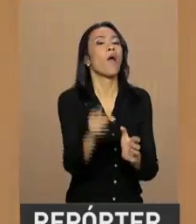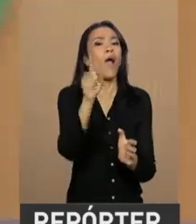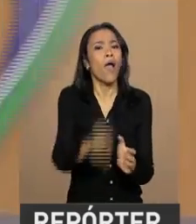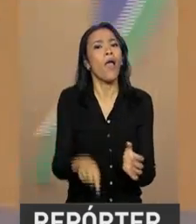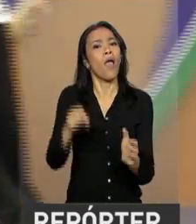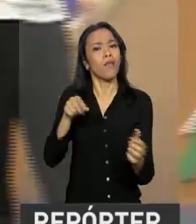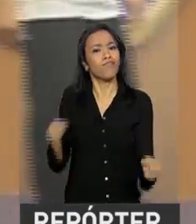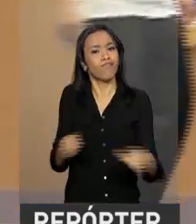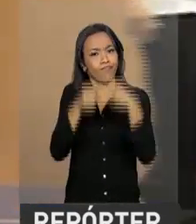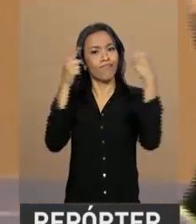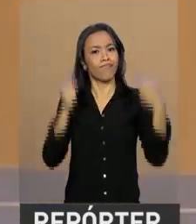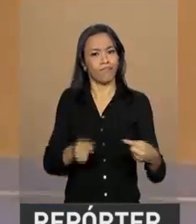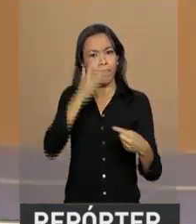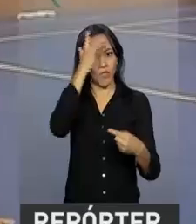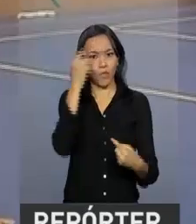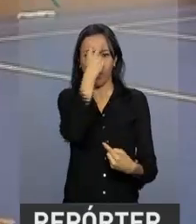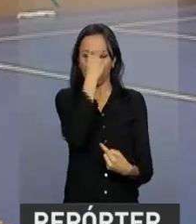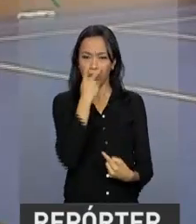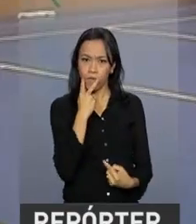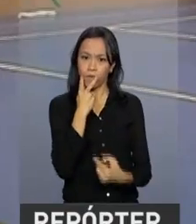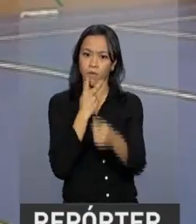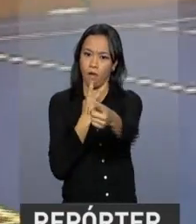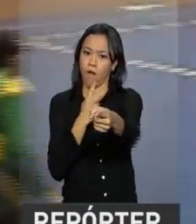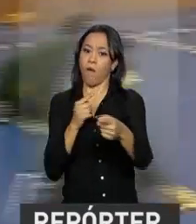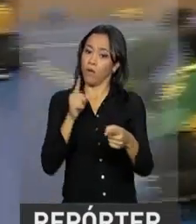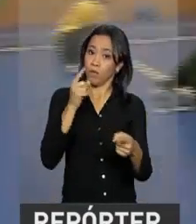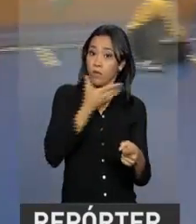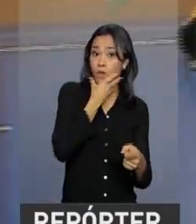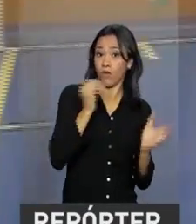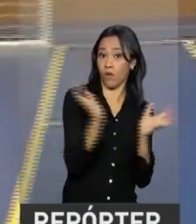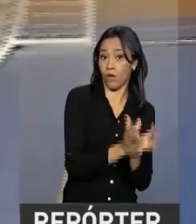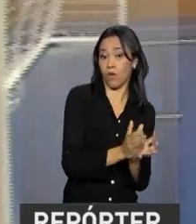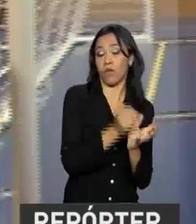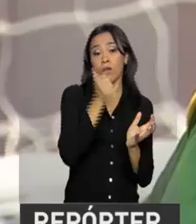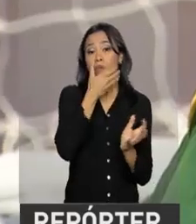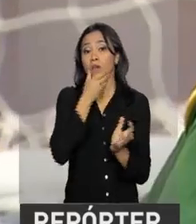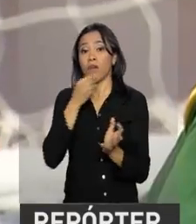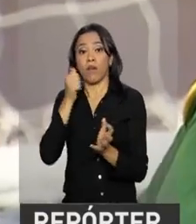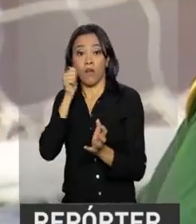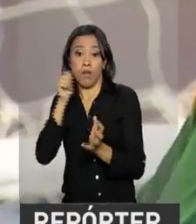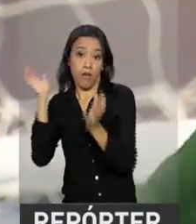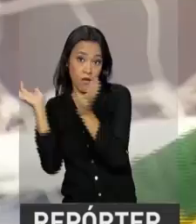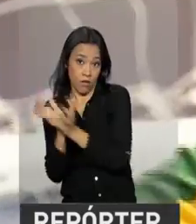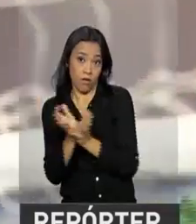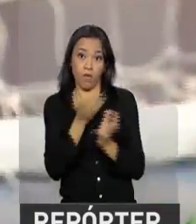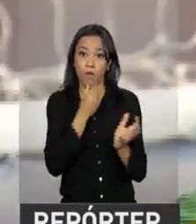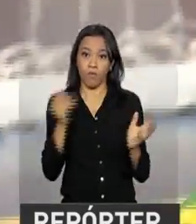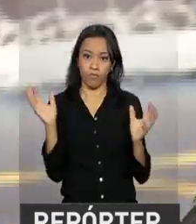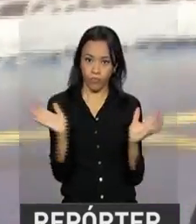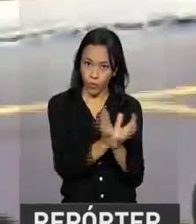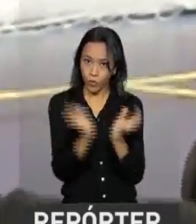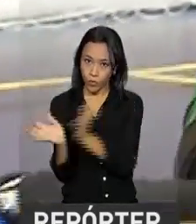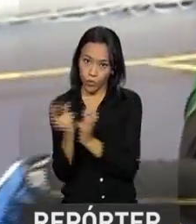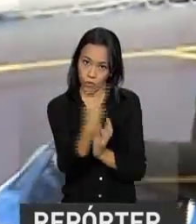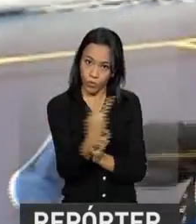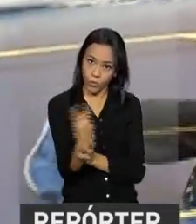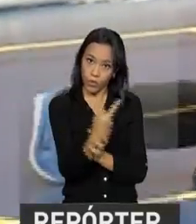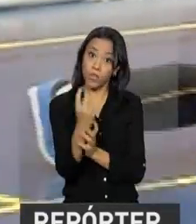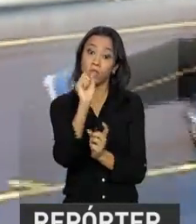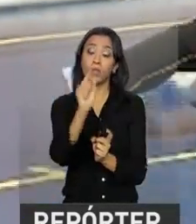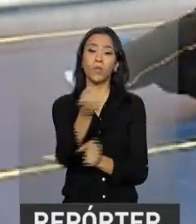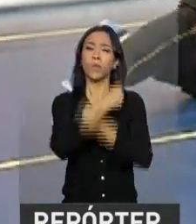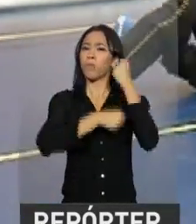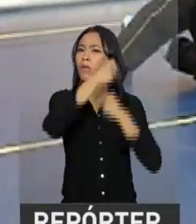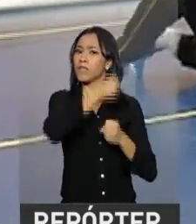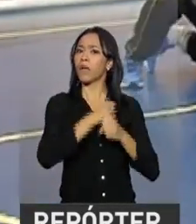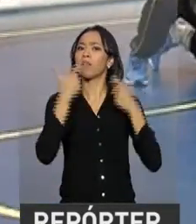para pessoas com deficiência visual tanto no masculino como no feminino no último jogos para pan-americanos no ano passado